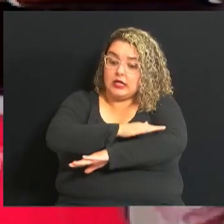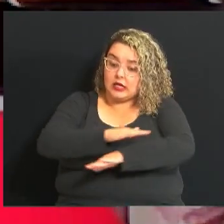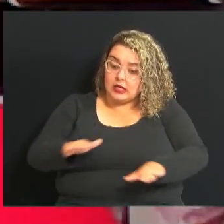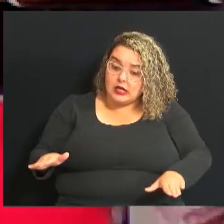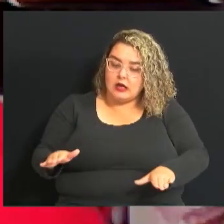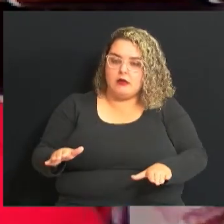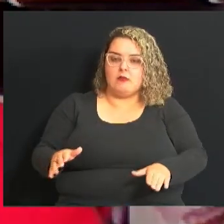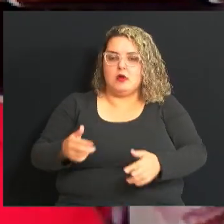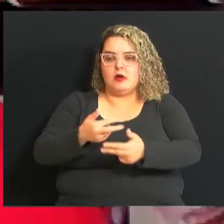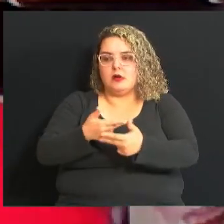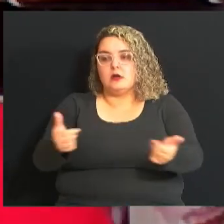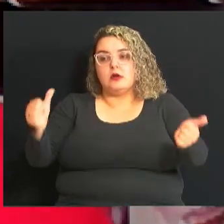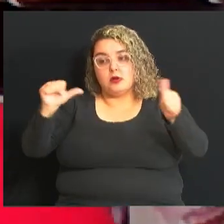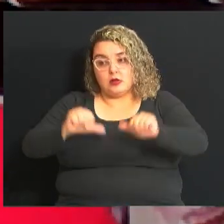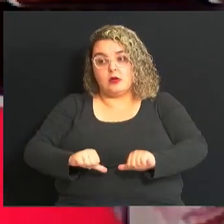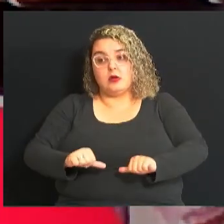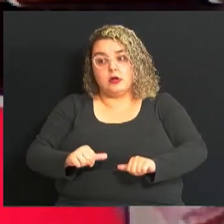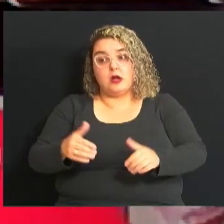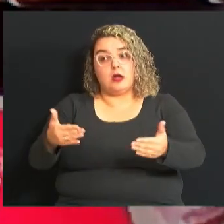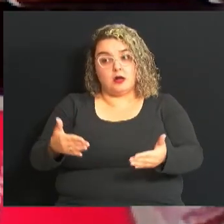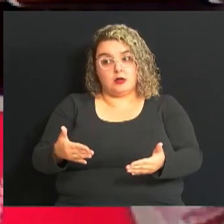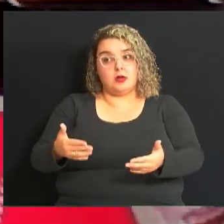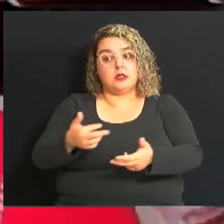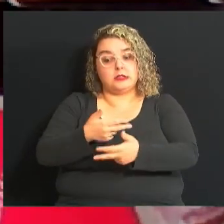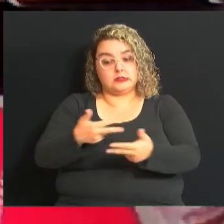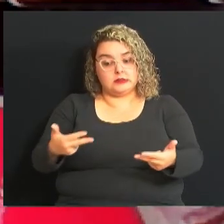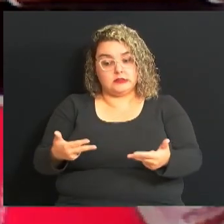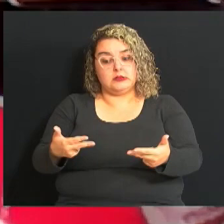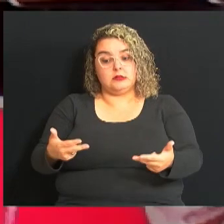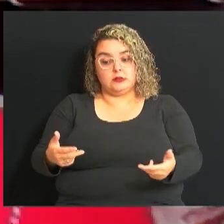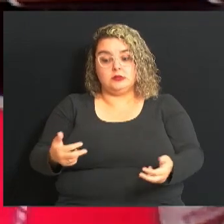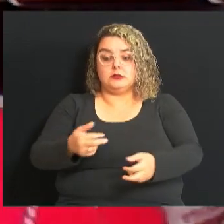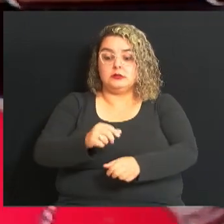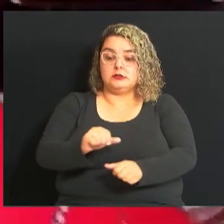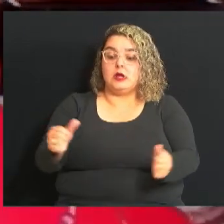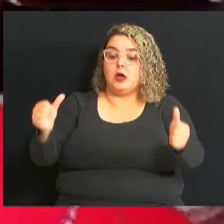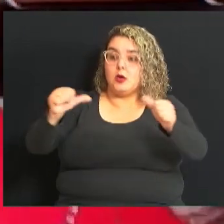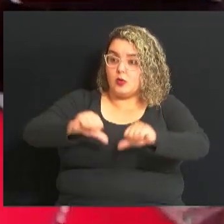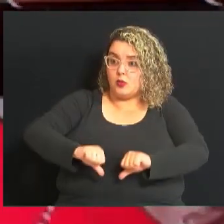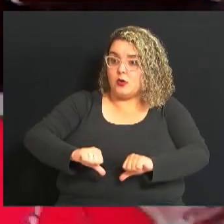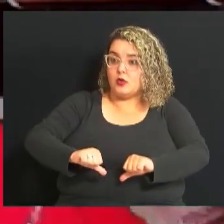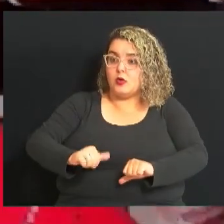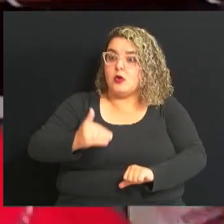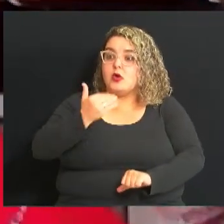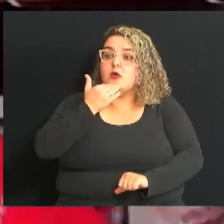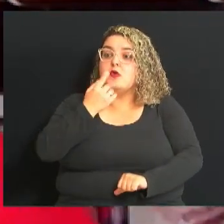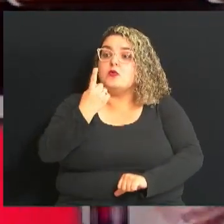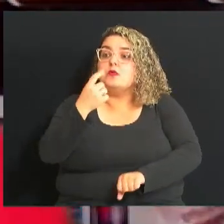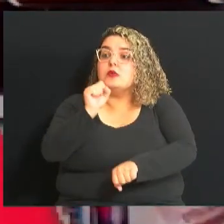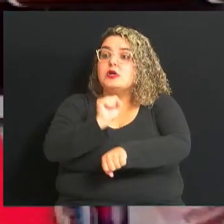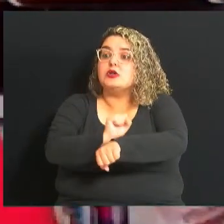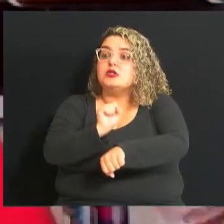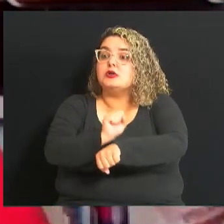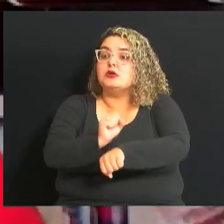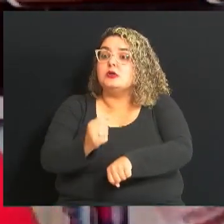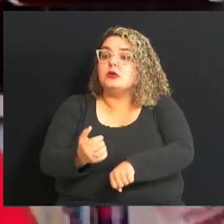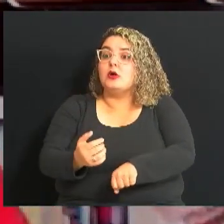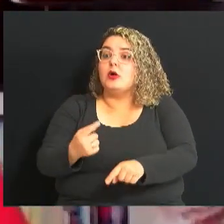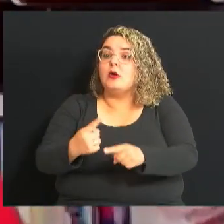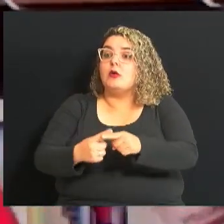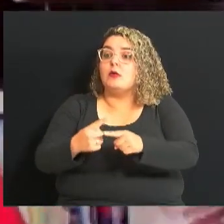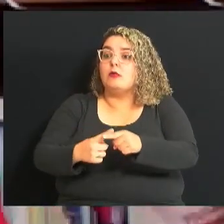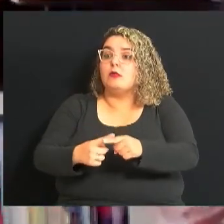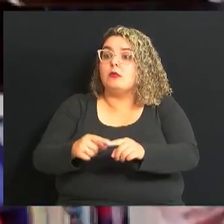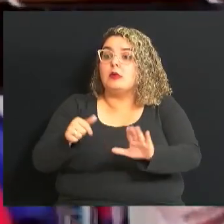mais importante é que essa coisa ruim tenha consequências. Eu vou pedir um segundo, porque a minha campainha está tocando.